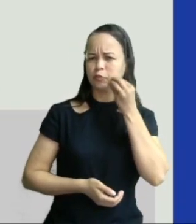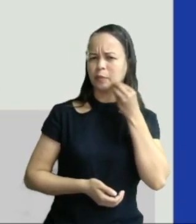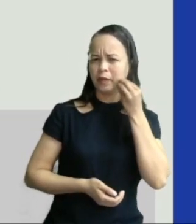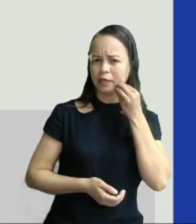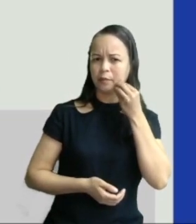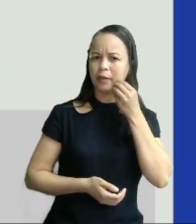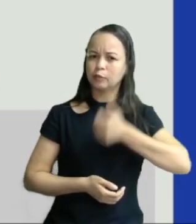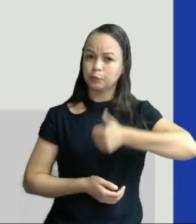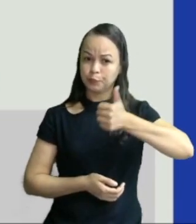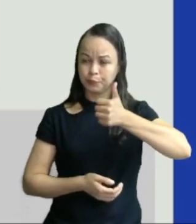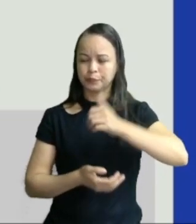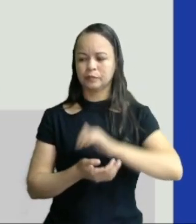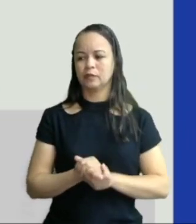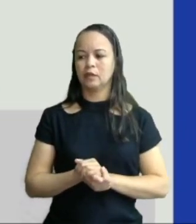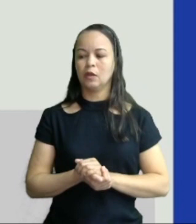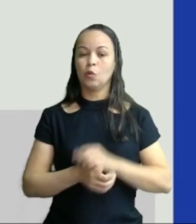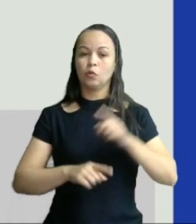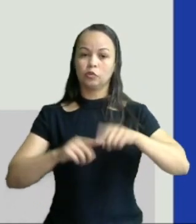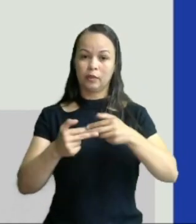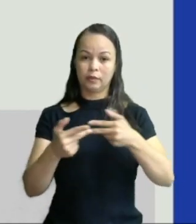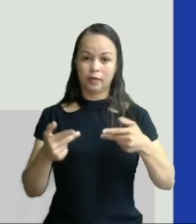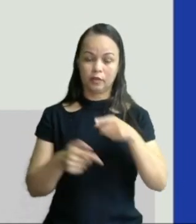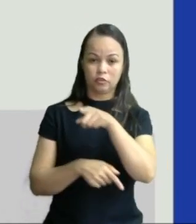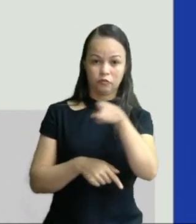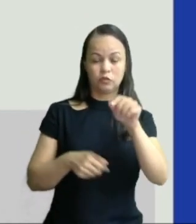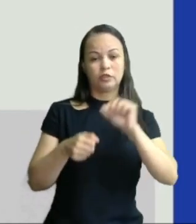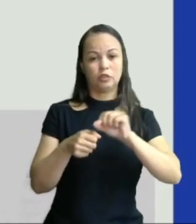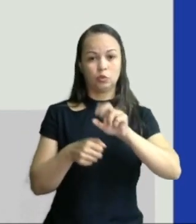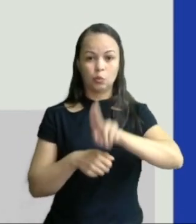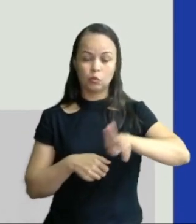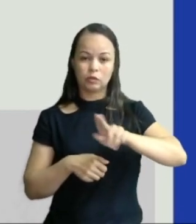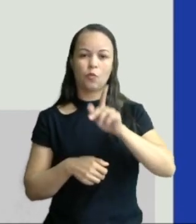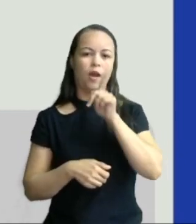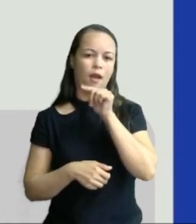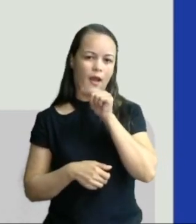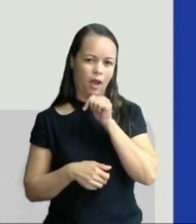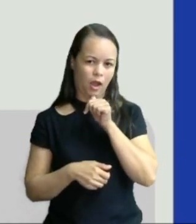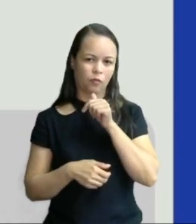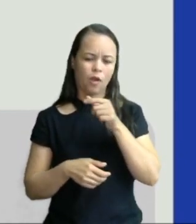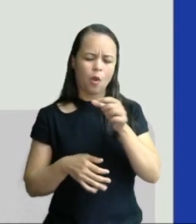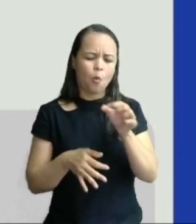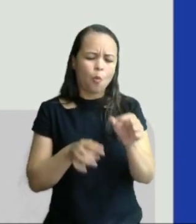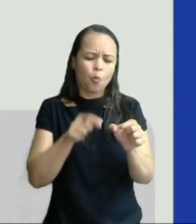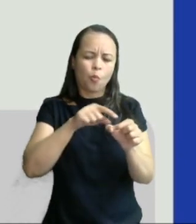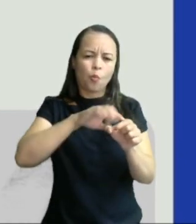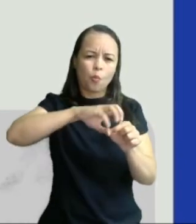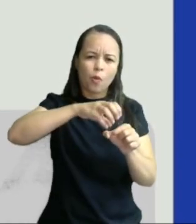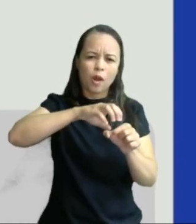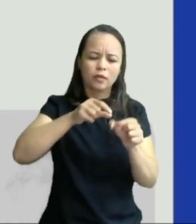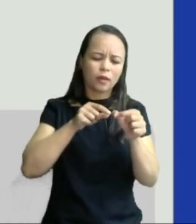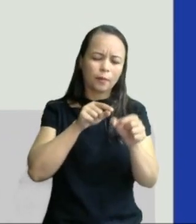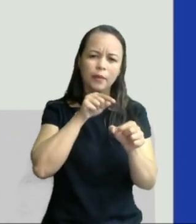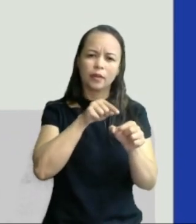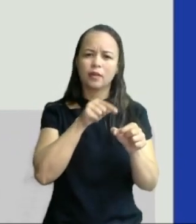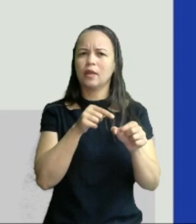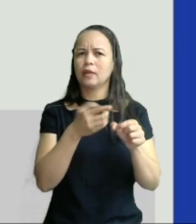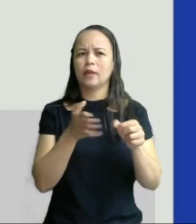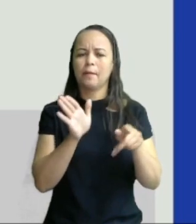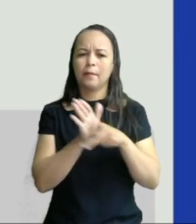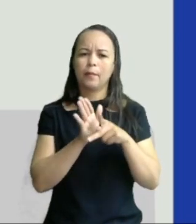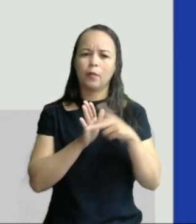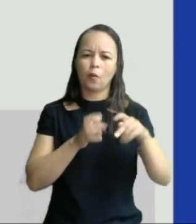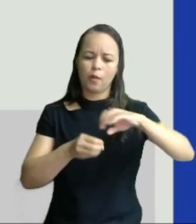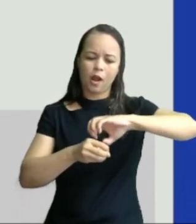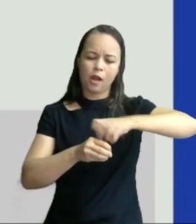Experimento 1. Os materiais que vocês vão usar é água, uma tampinha para medir, né? Uma tampinha da própria